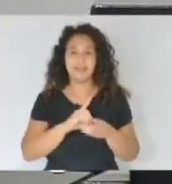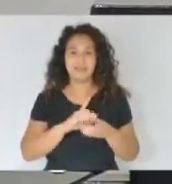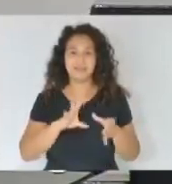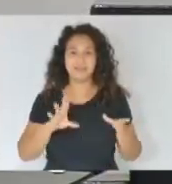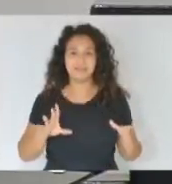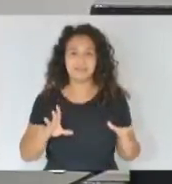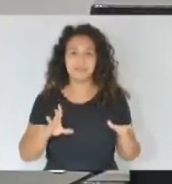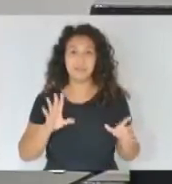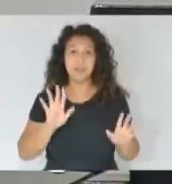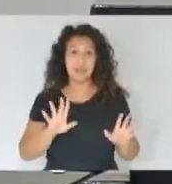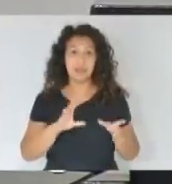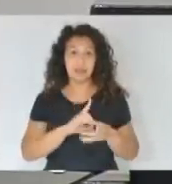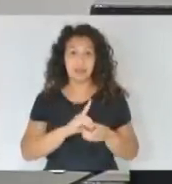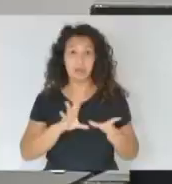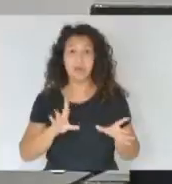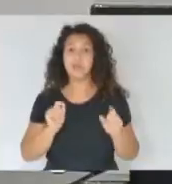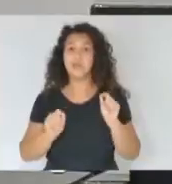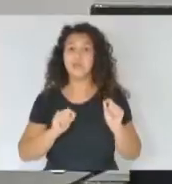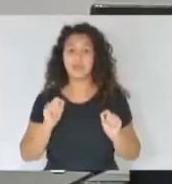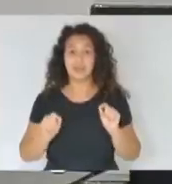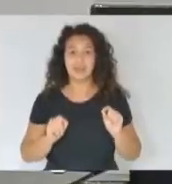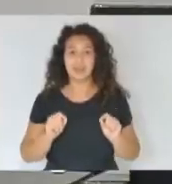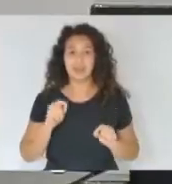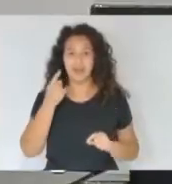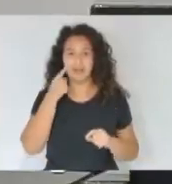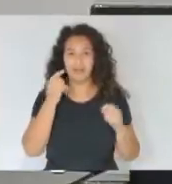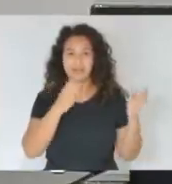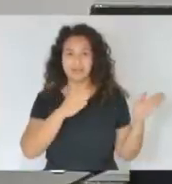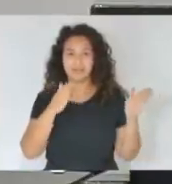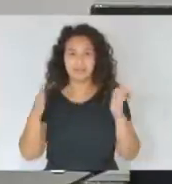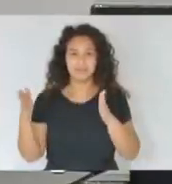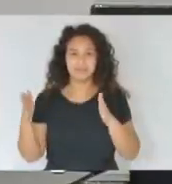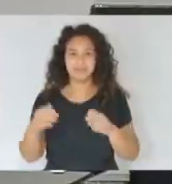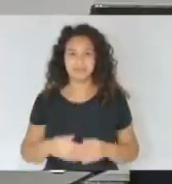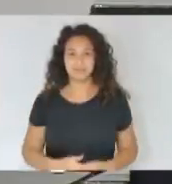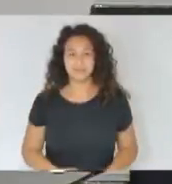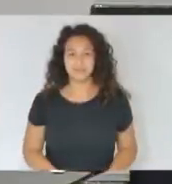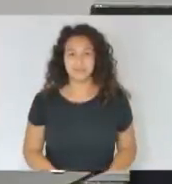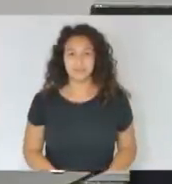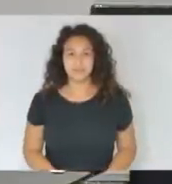o que é democracia? Pode passar o vídeo, por favor.